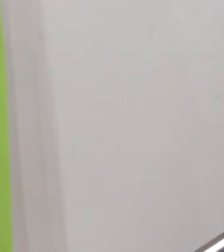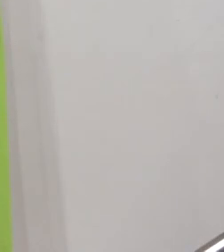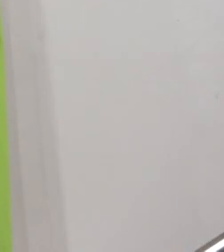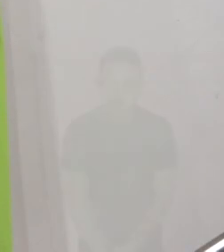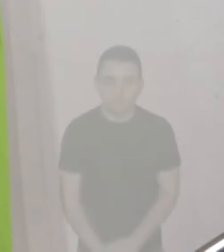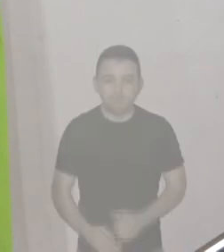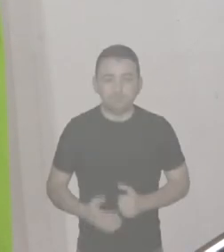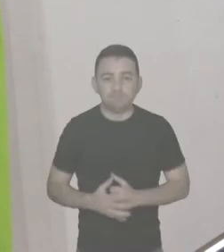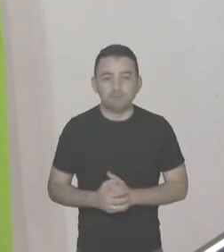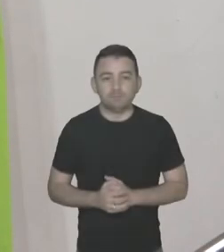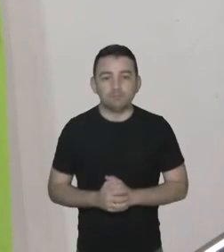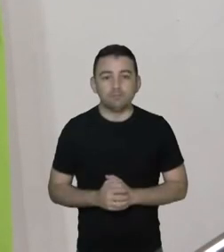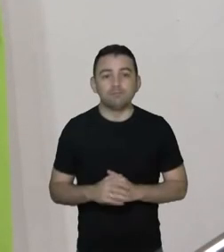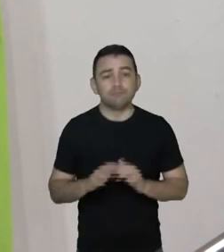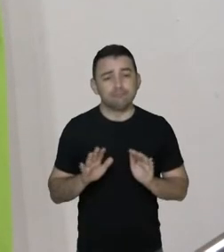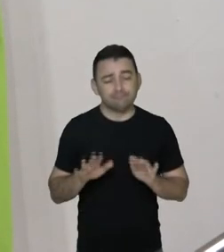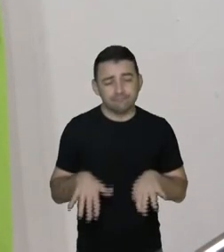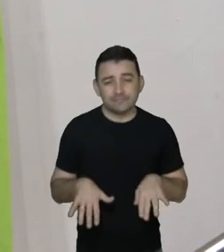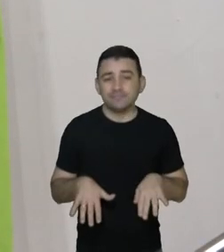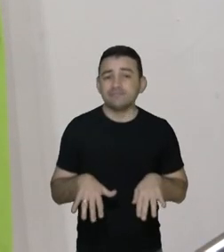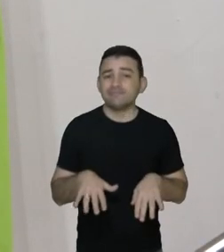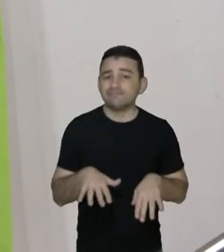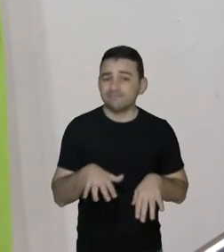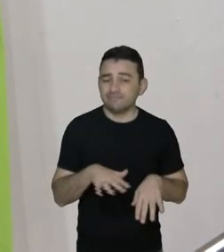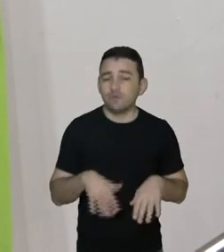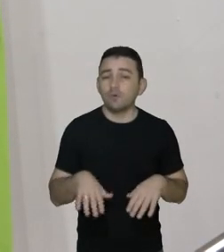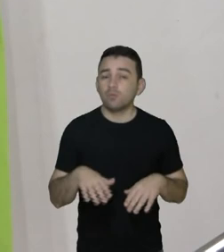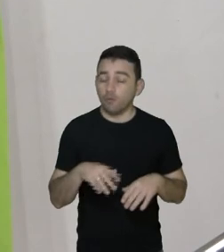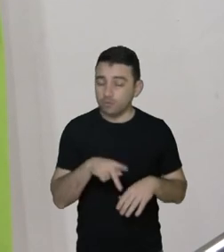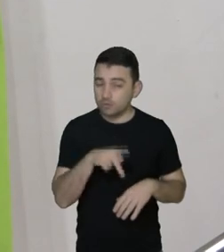concluir, senhores, professora de escola pública,